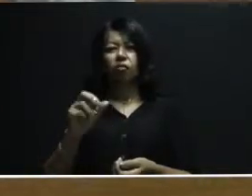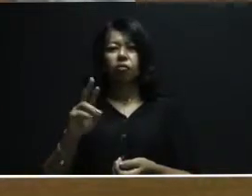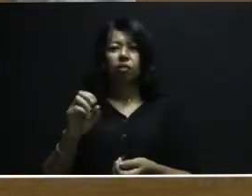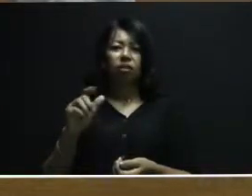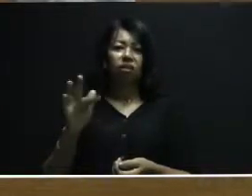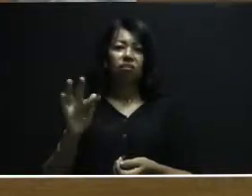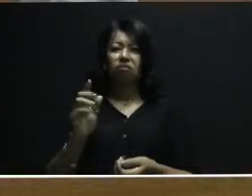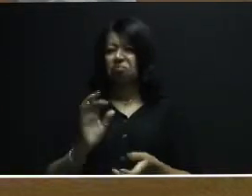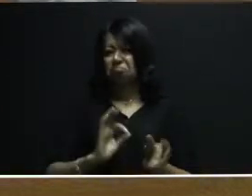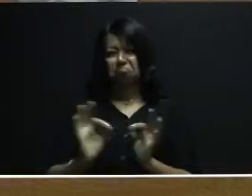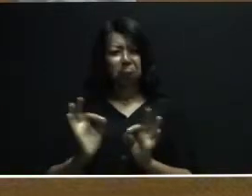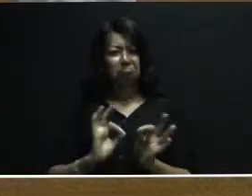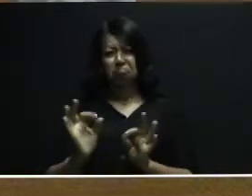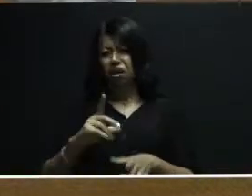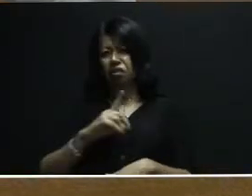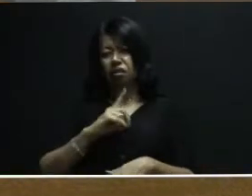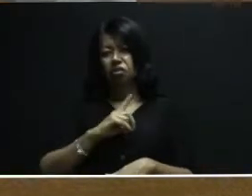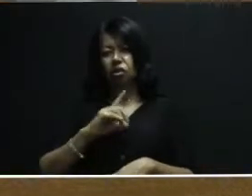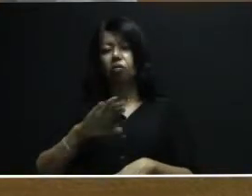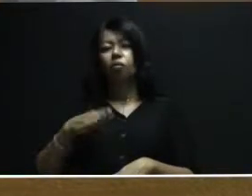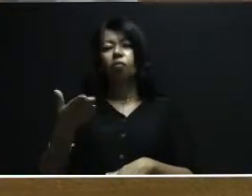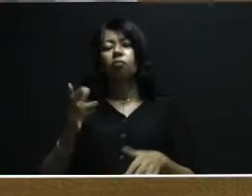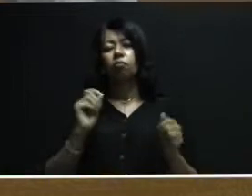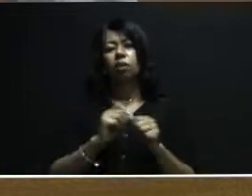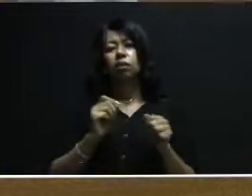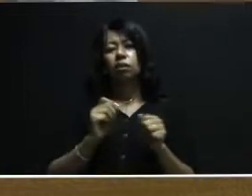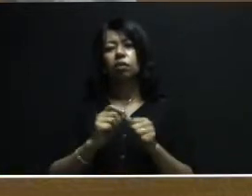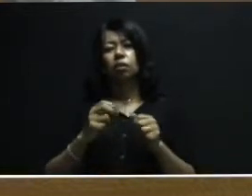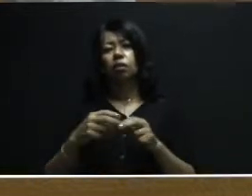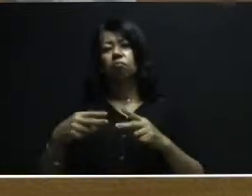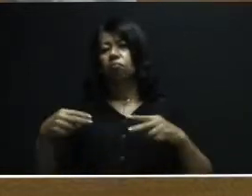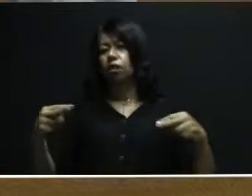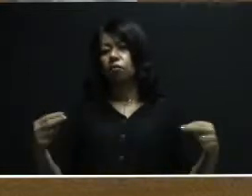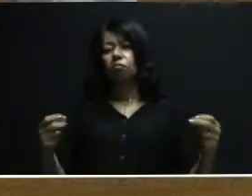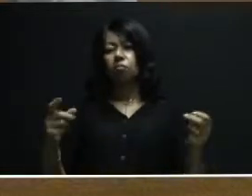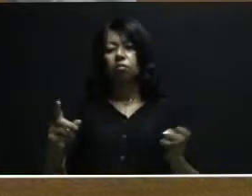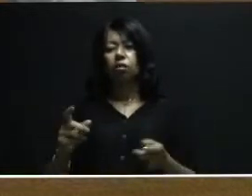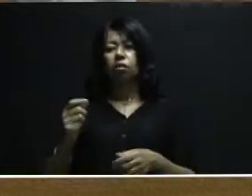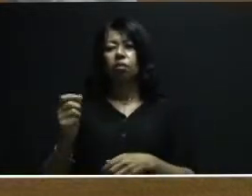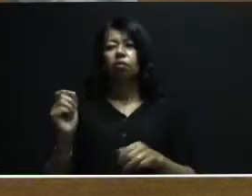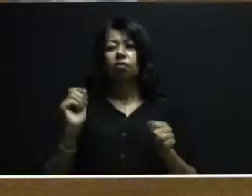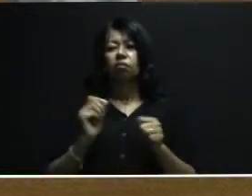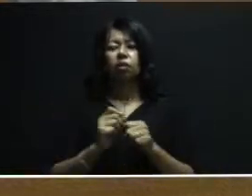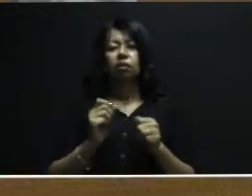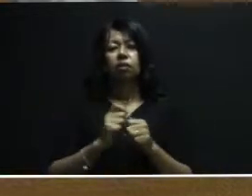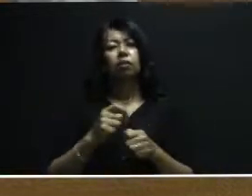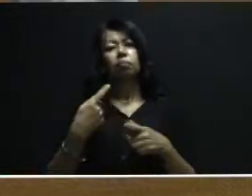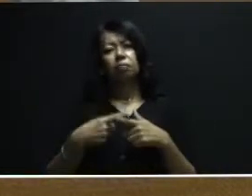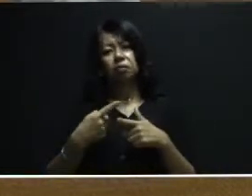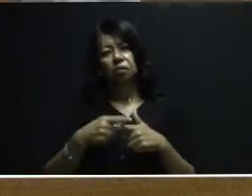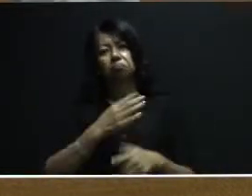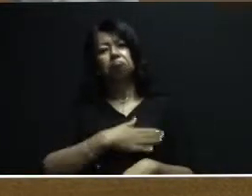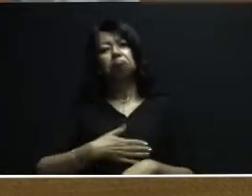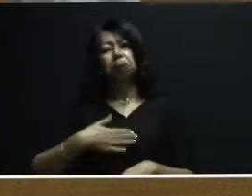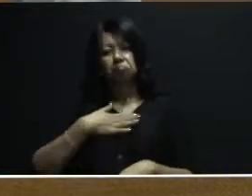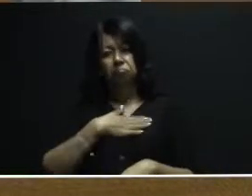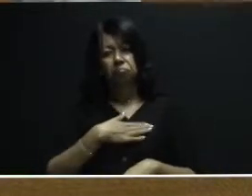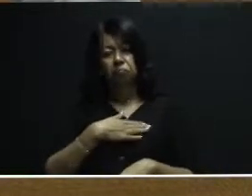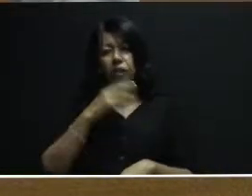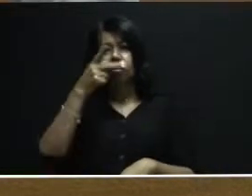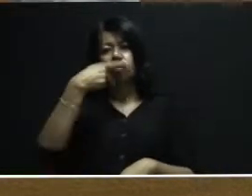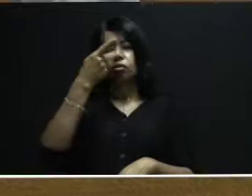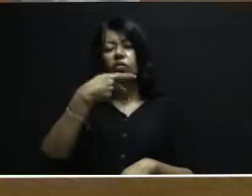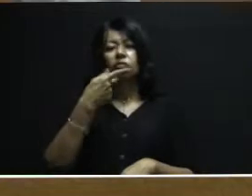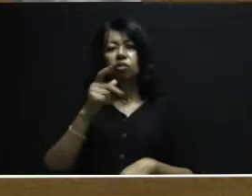tinha nada. Então, quando nós fazíamos alguma coisa, nós fazíamos por prazer. Quando eu digo que eu